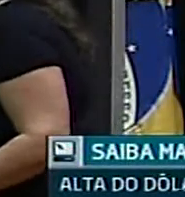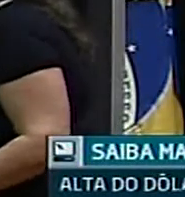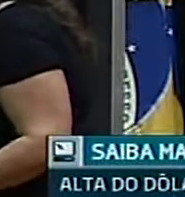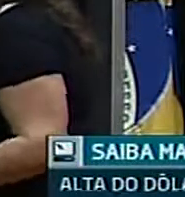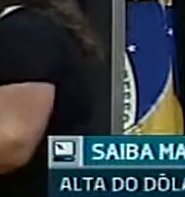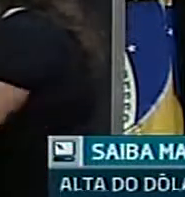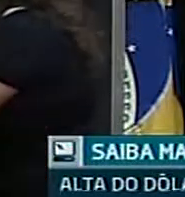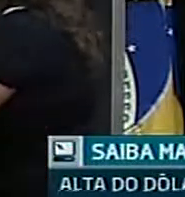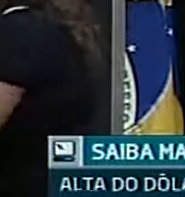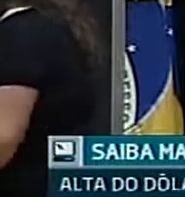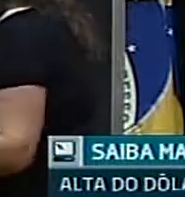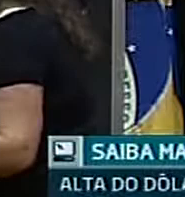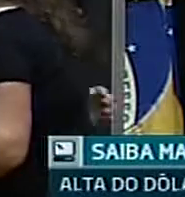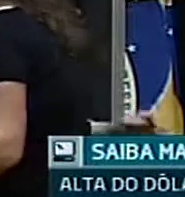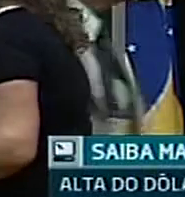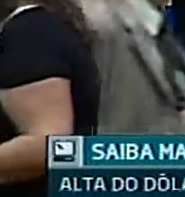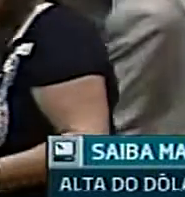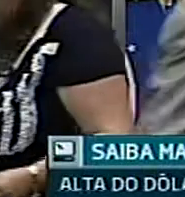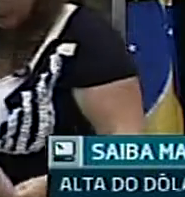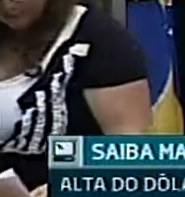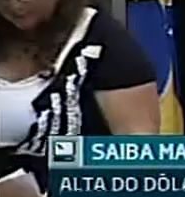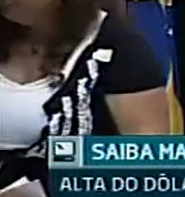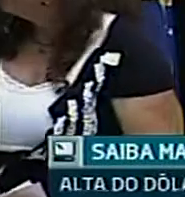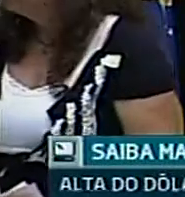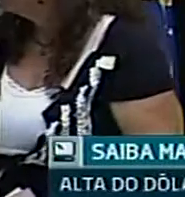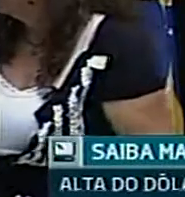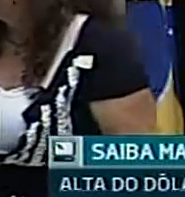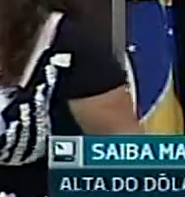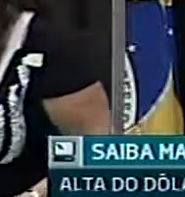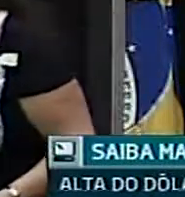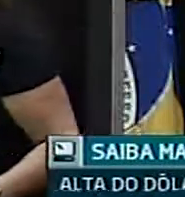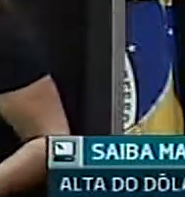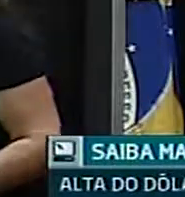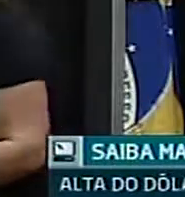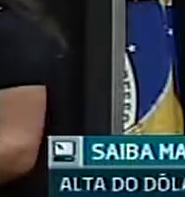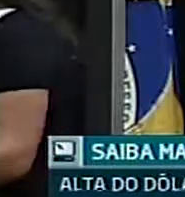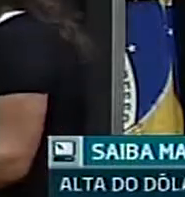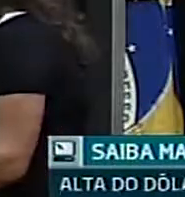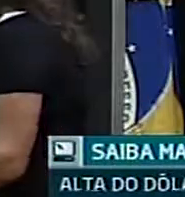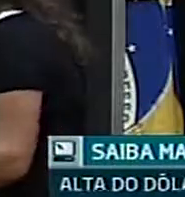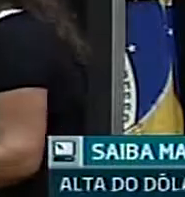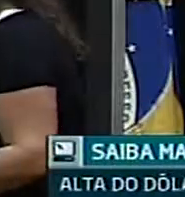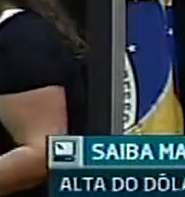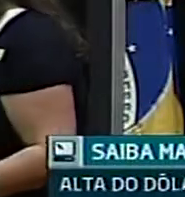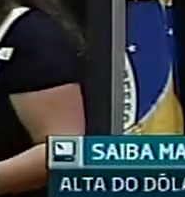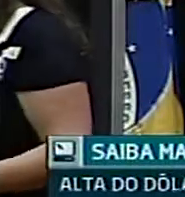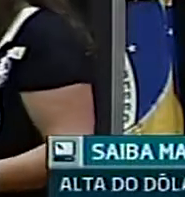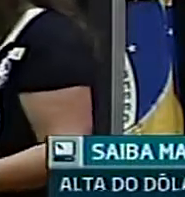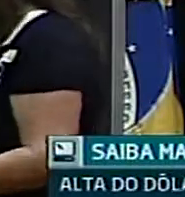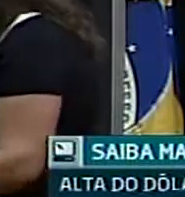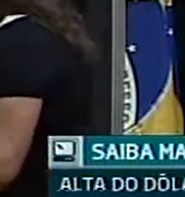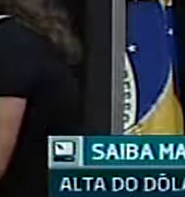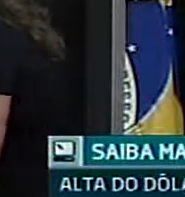DF e dos municípios. Pois é, ou seja, não há ingerência nenhuma. Mas tem uma questão que nós falamos,